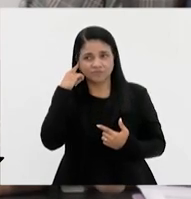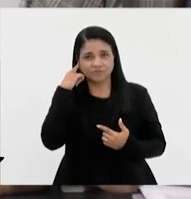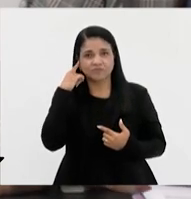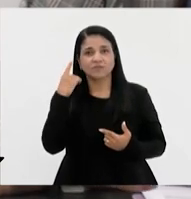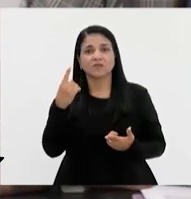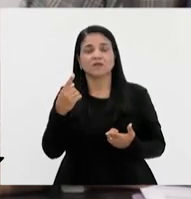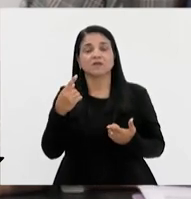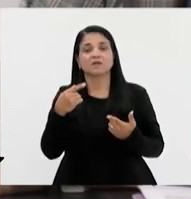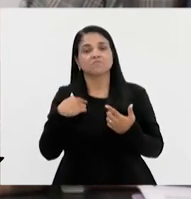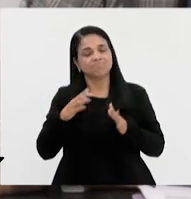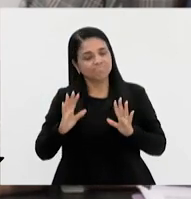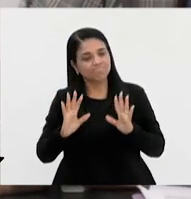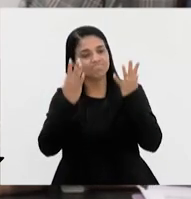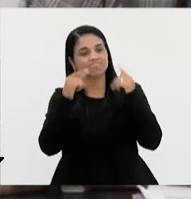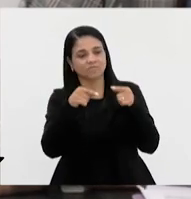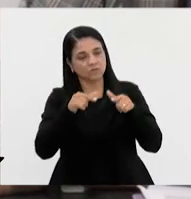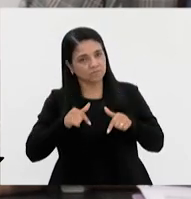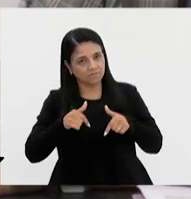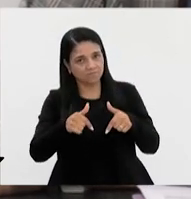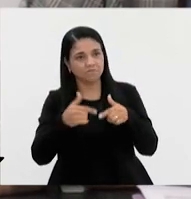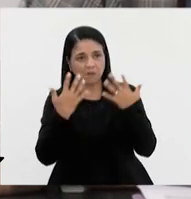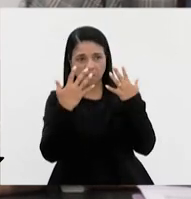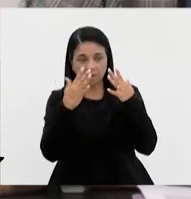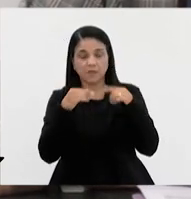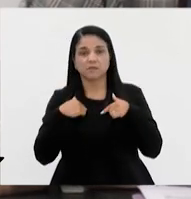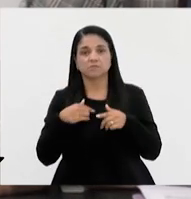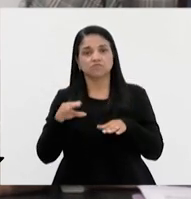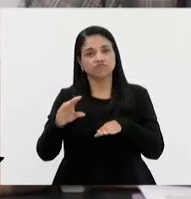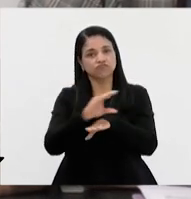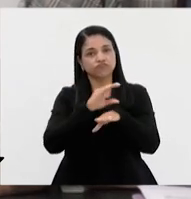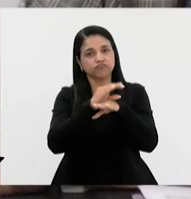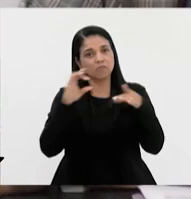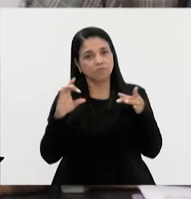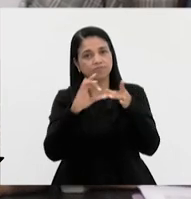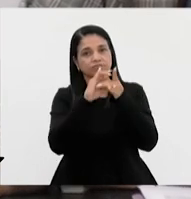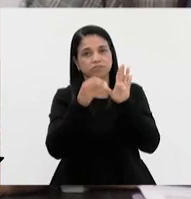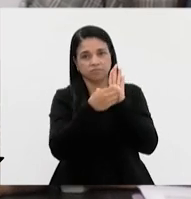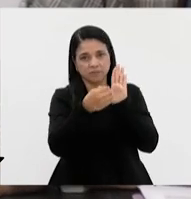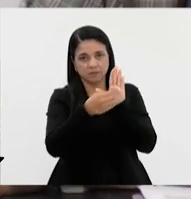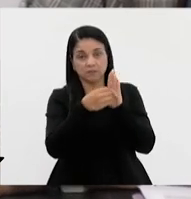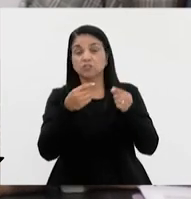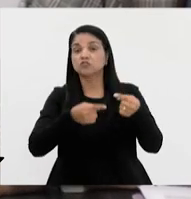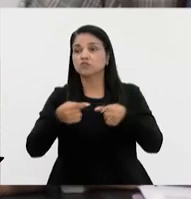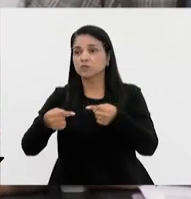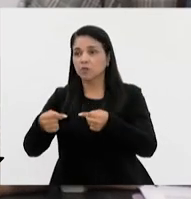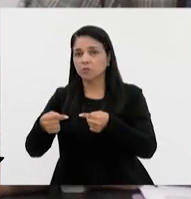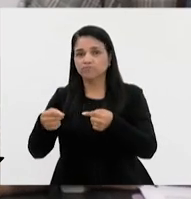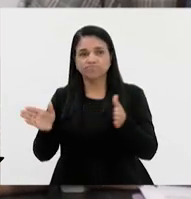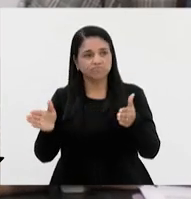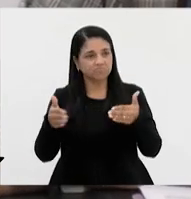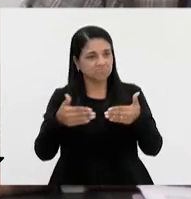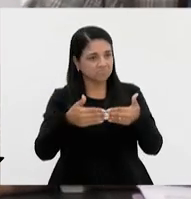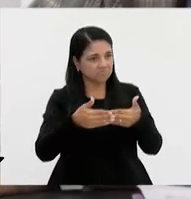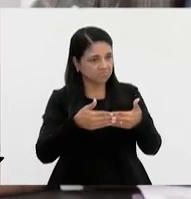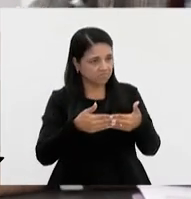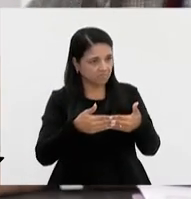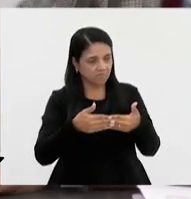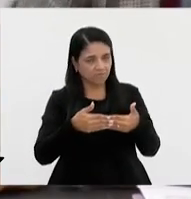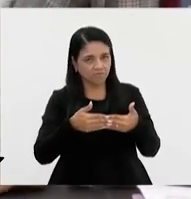saúdo a tua iniciativa. Parabéns. E o meu parecer é pela constitucionalidade. Em discussão. Não havendo quem queira